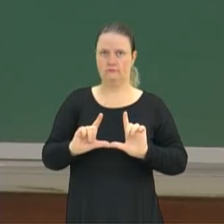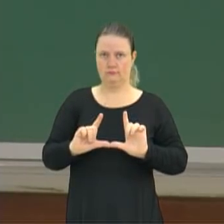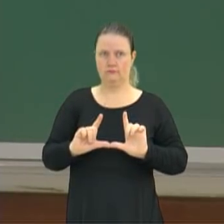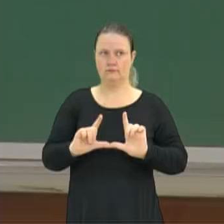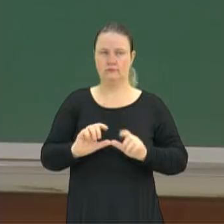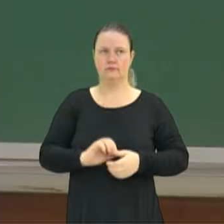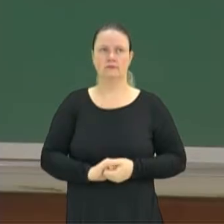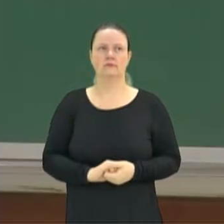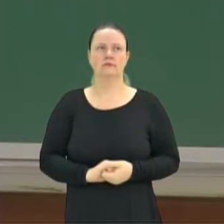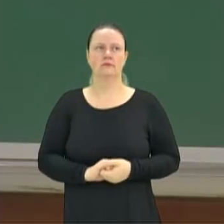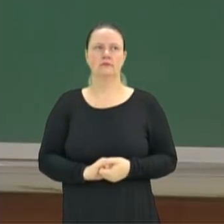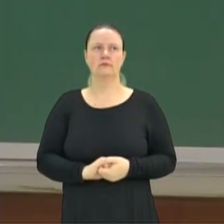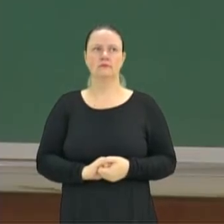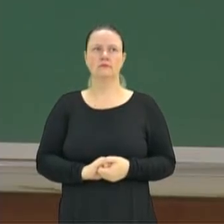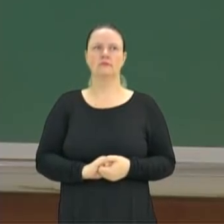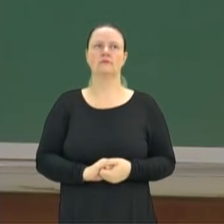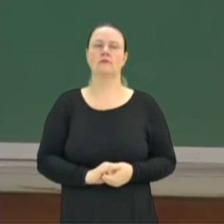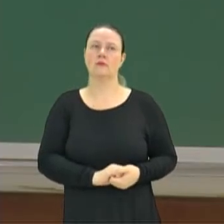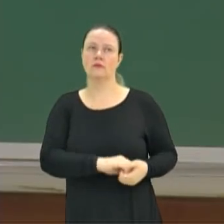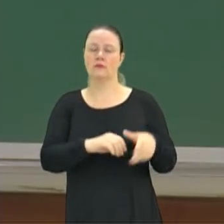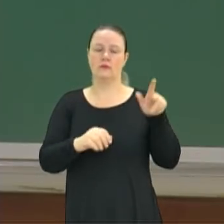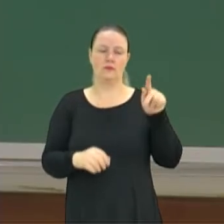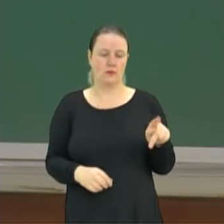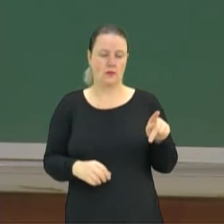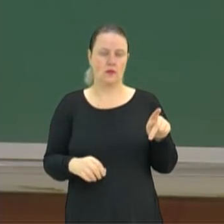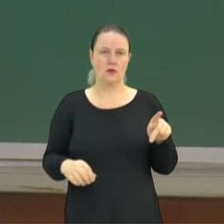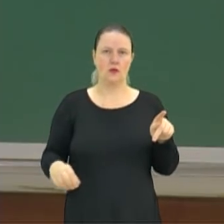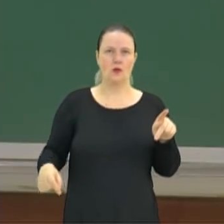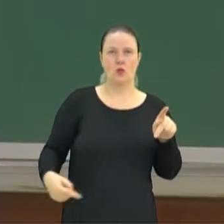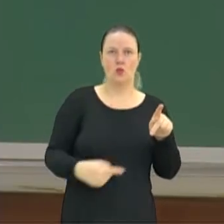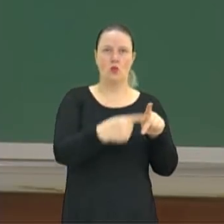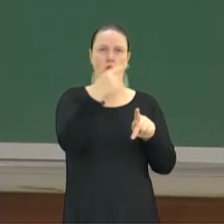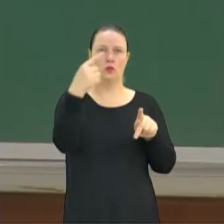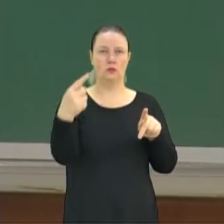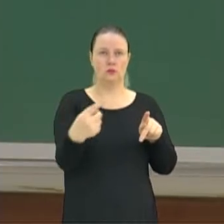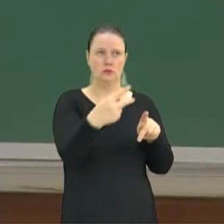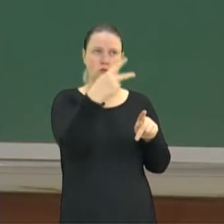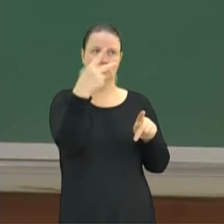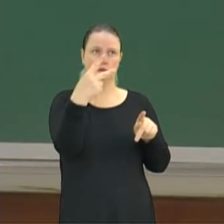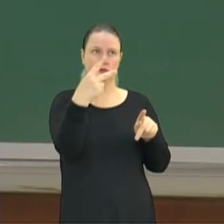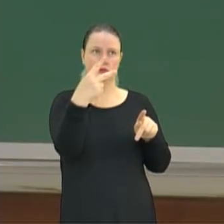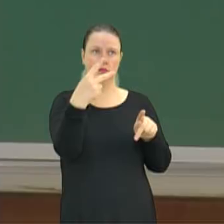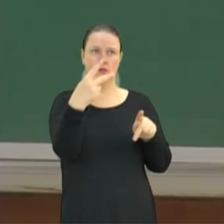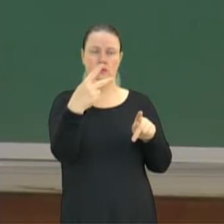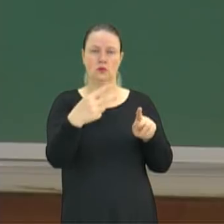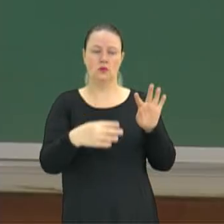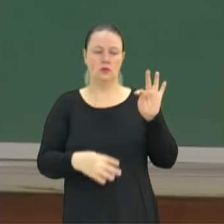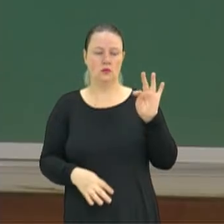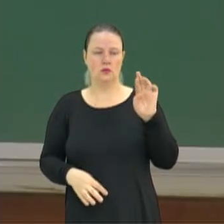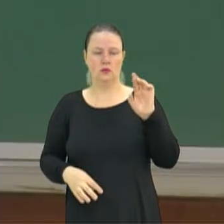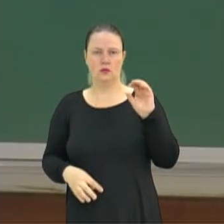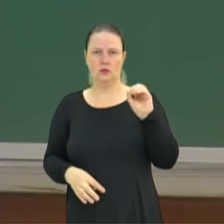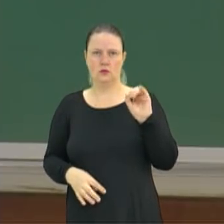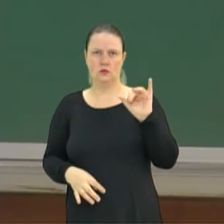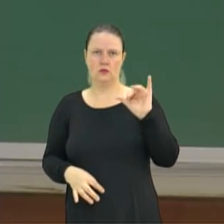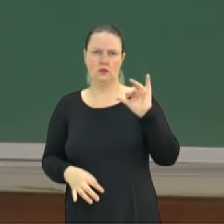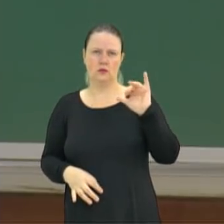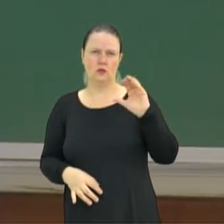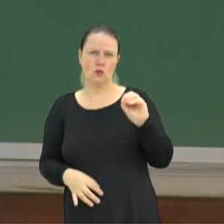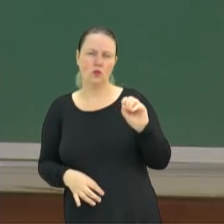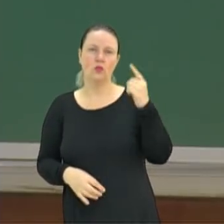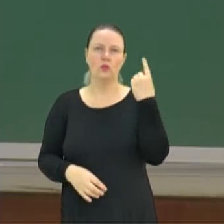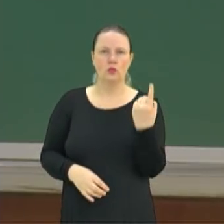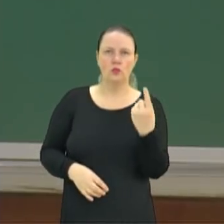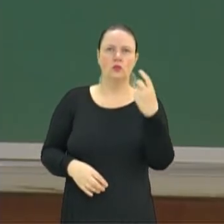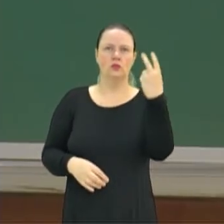gente está acostumado, tá? Produtor, consumidor primário, secundário, nível trófico 1, que é o produtor, o 2,